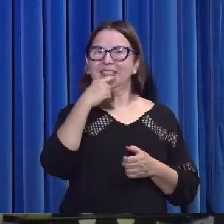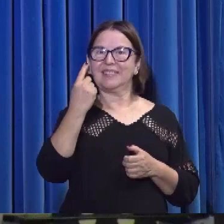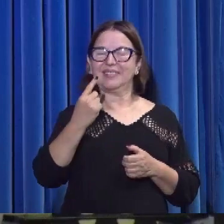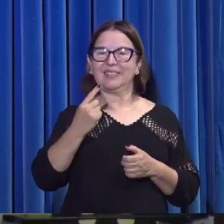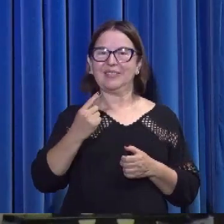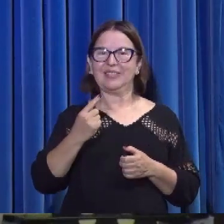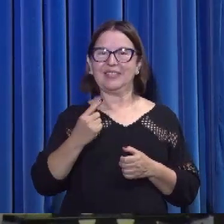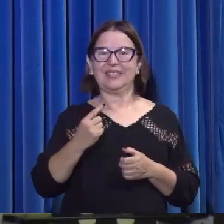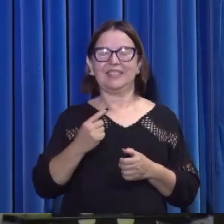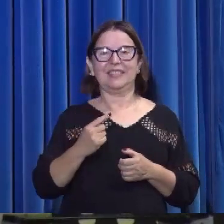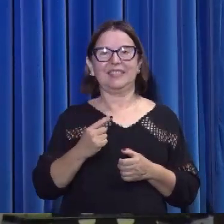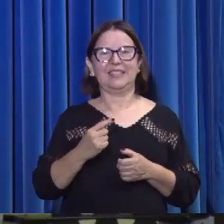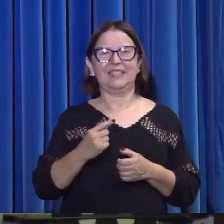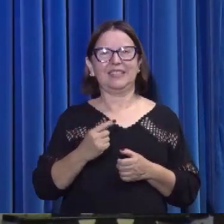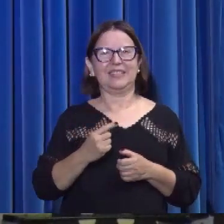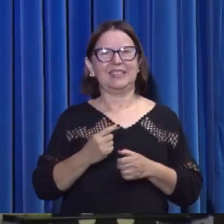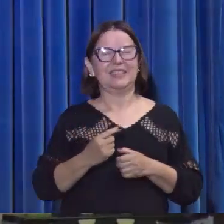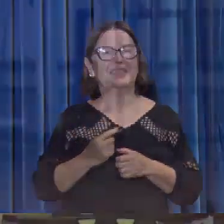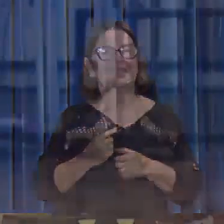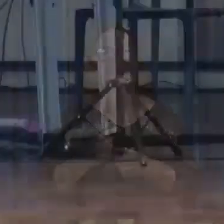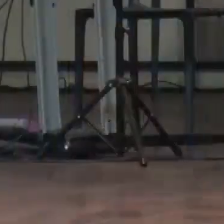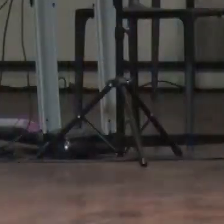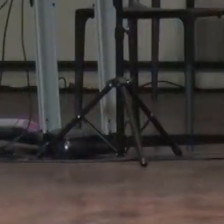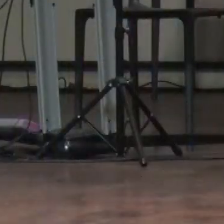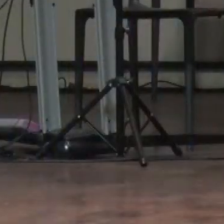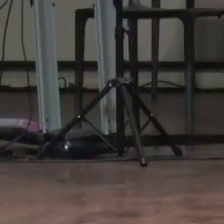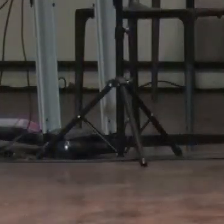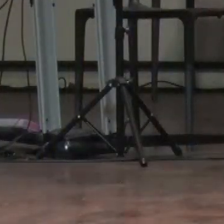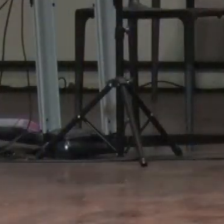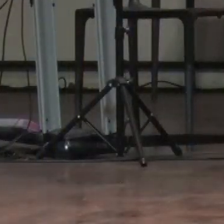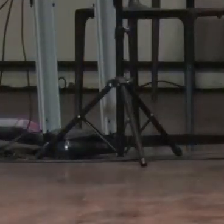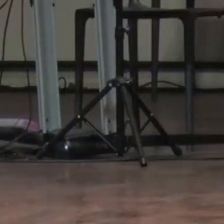desse medo da morte.